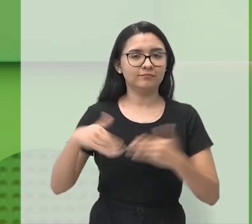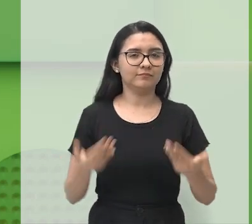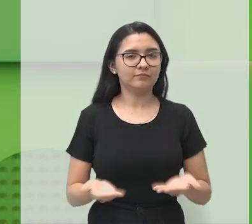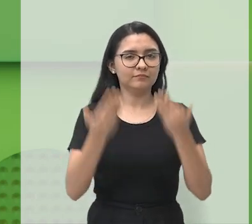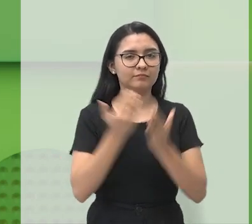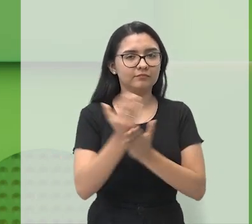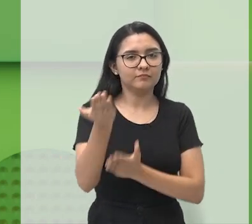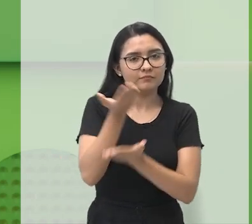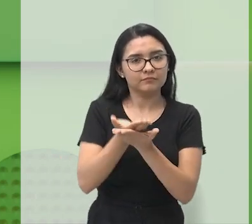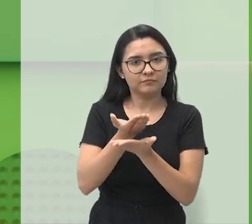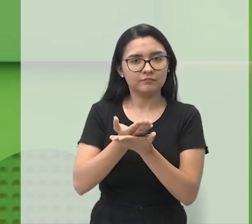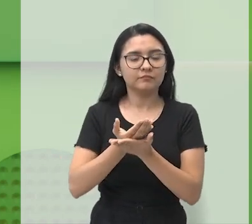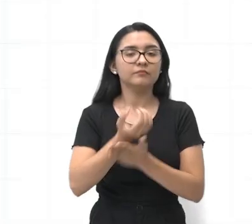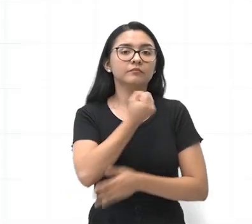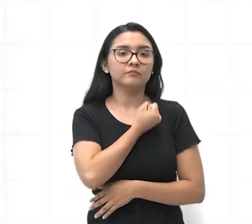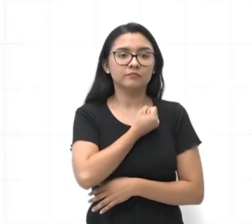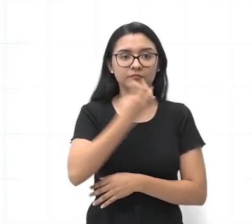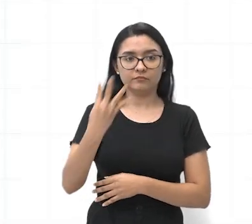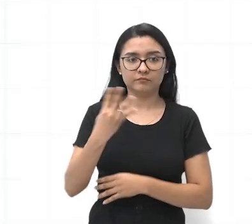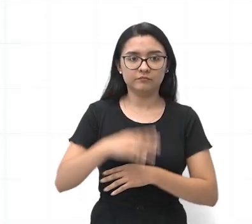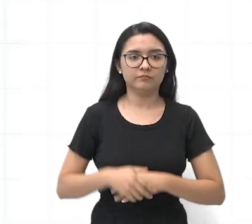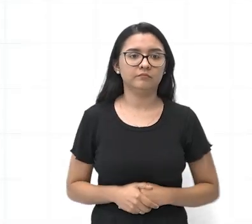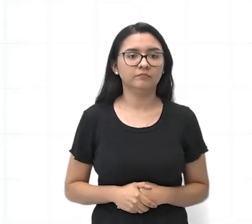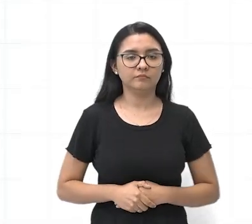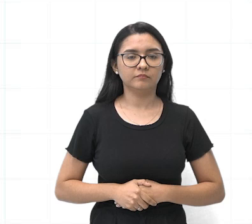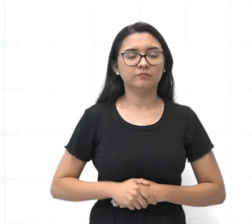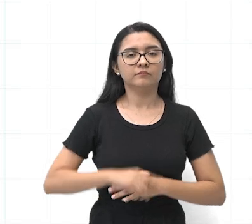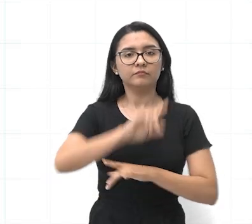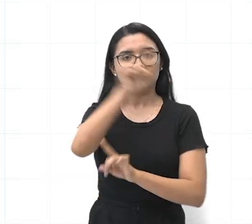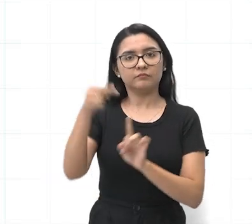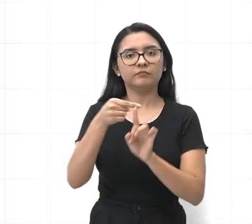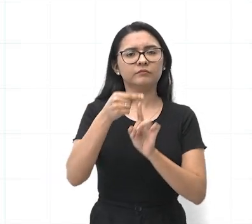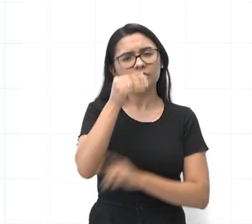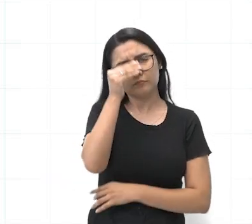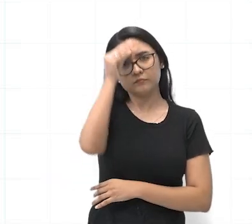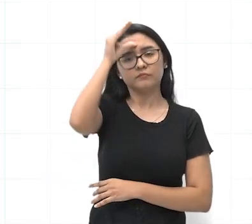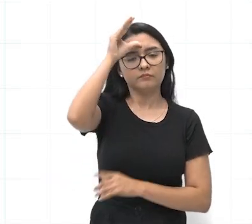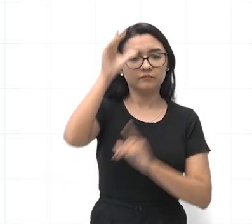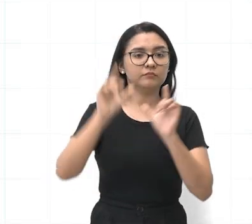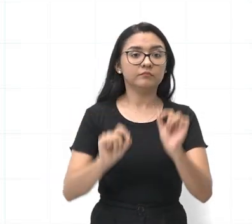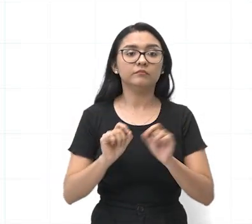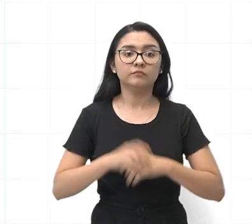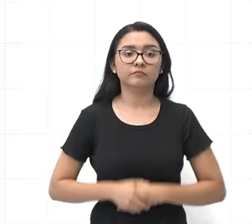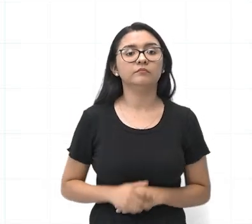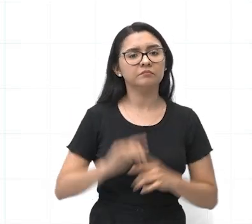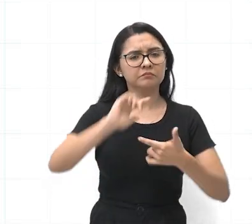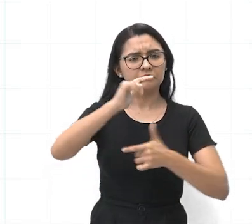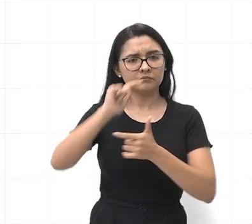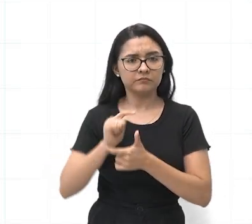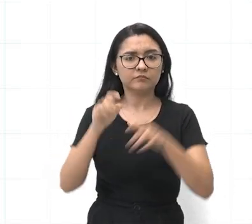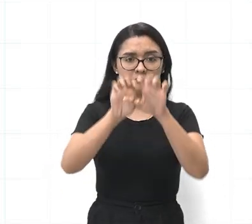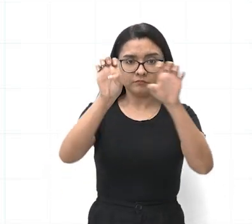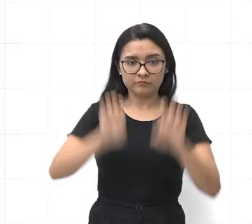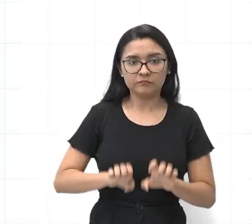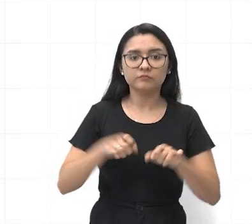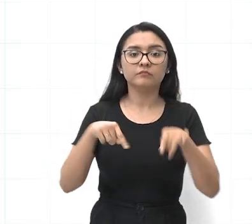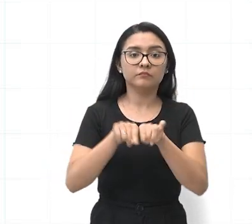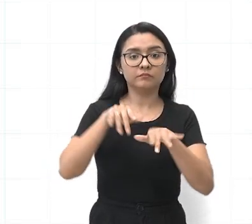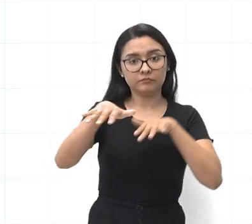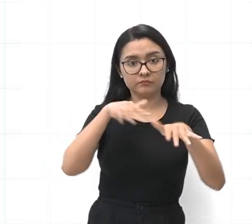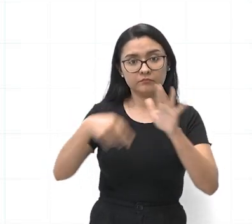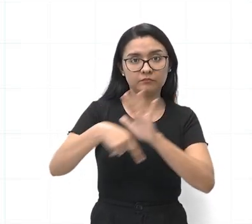vamos para a nossa aula de número 4, com objeto de conhecimento, forma, estrutura